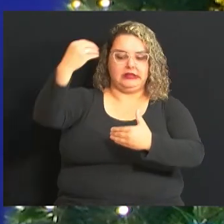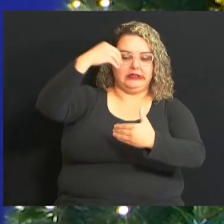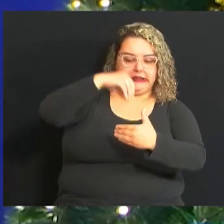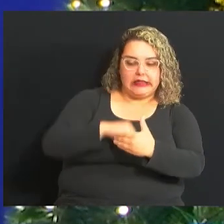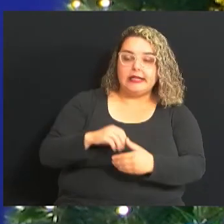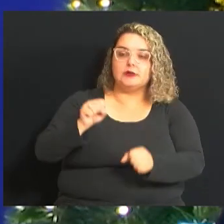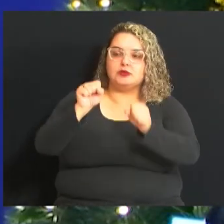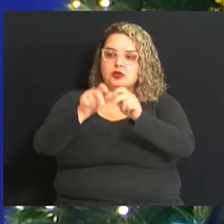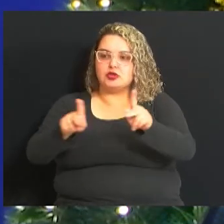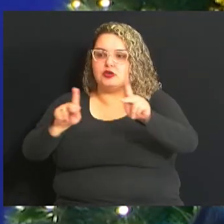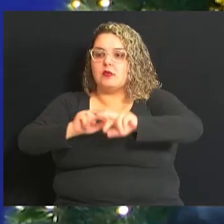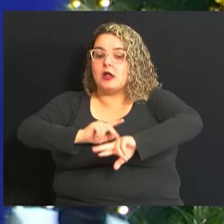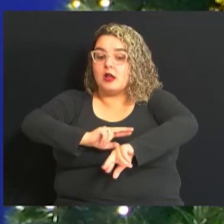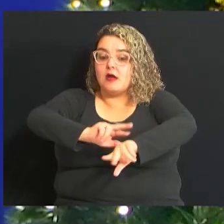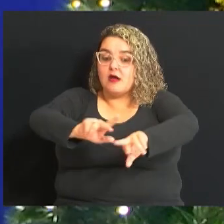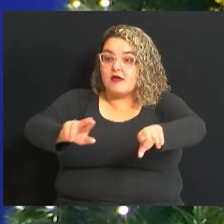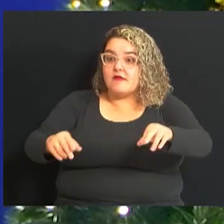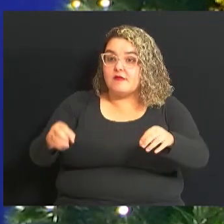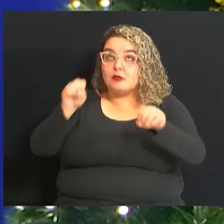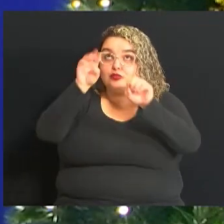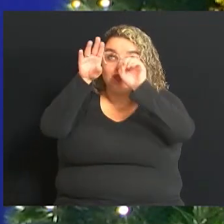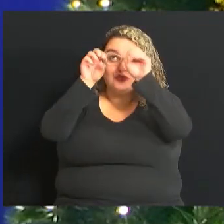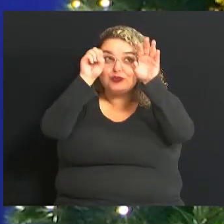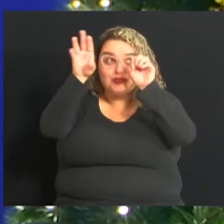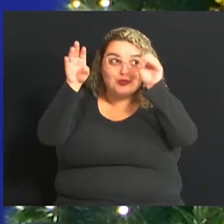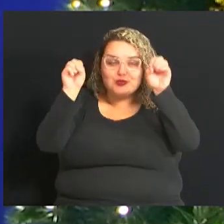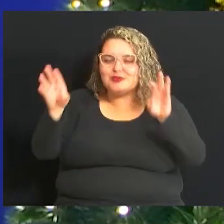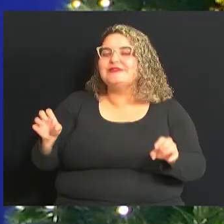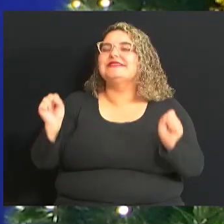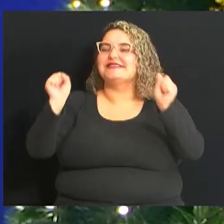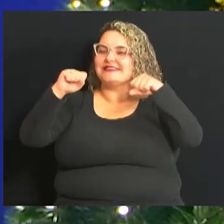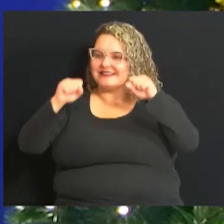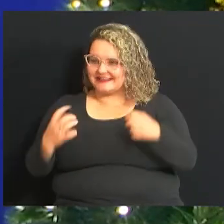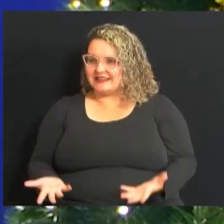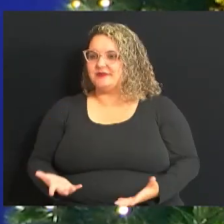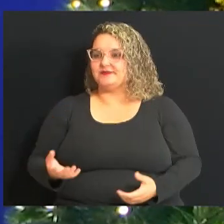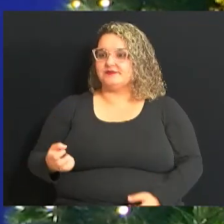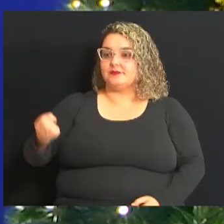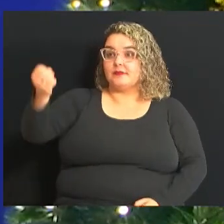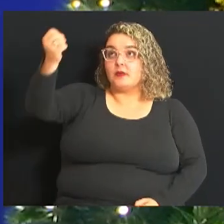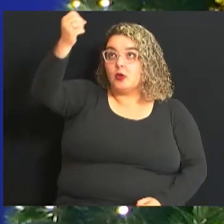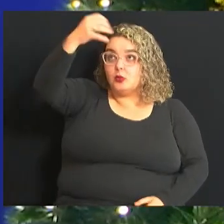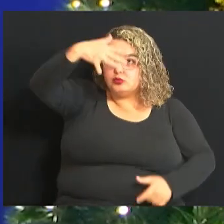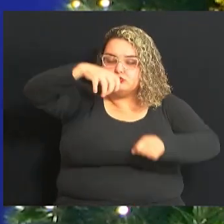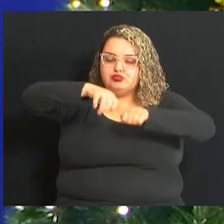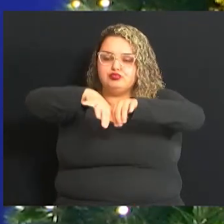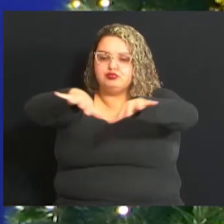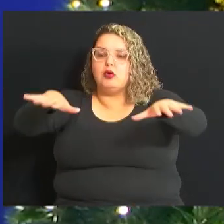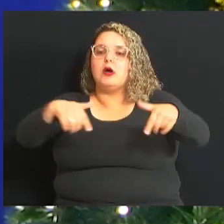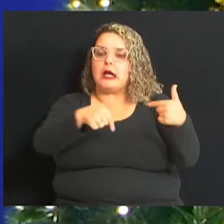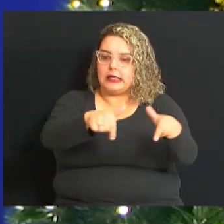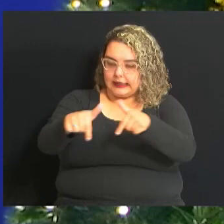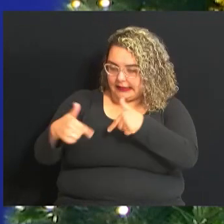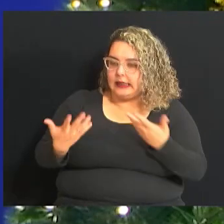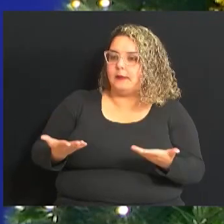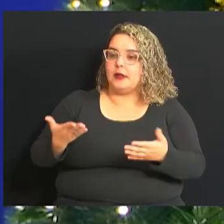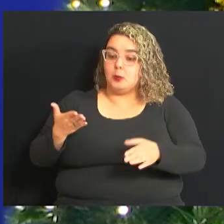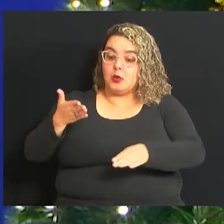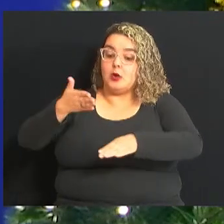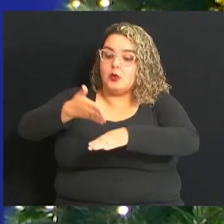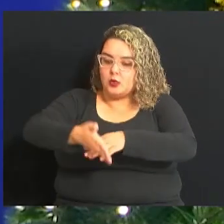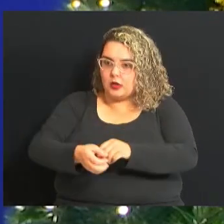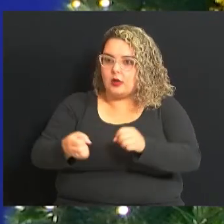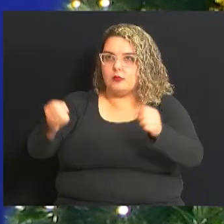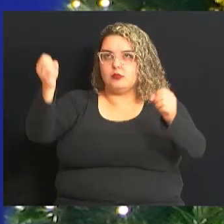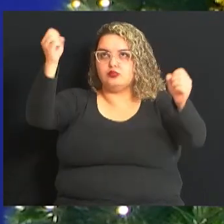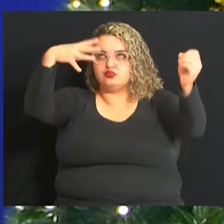ter muitas luzinhas, né? Exatamente. Toda a parte de luminotécnico também é trabalhado com as entradas todas iluminadas